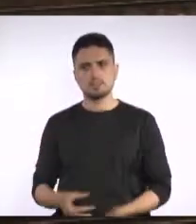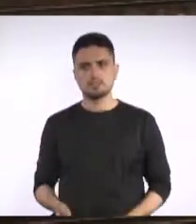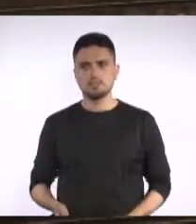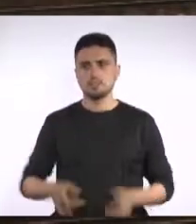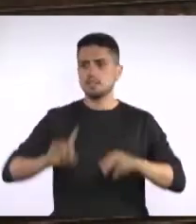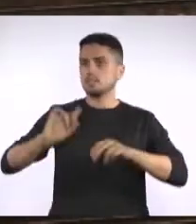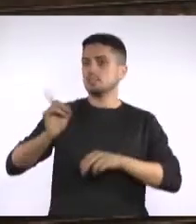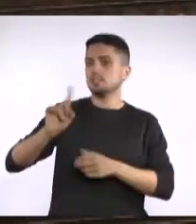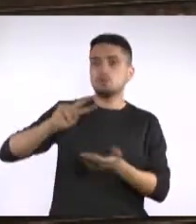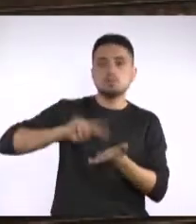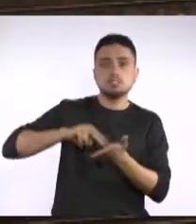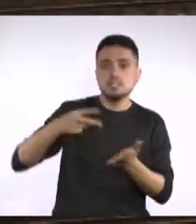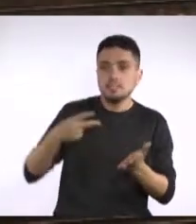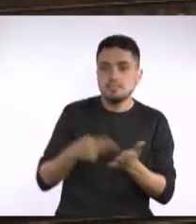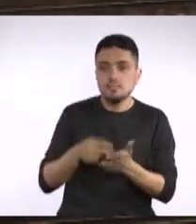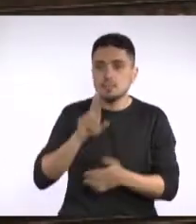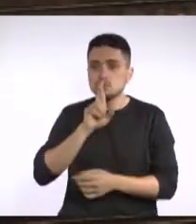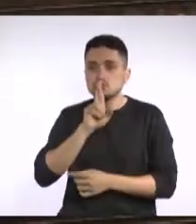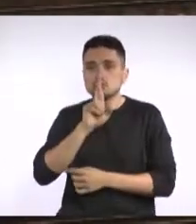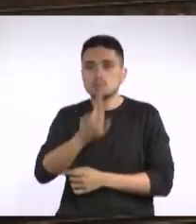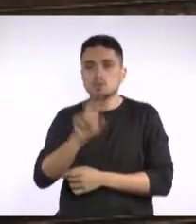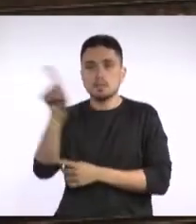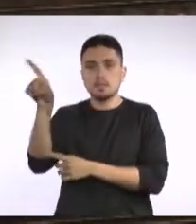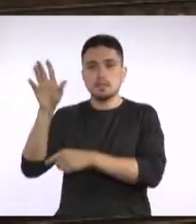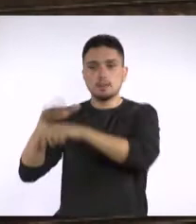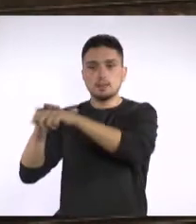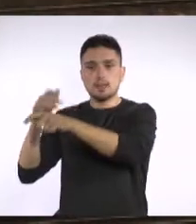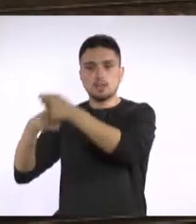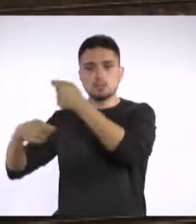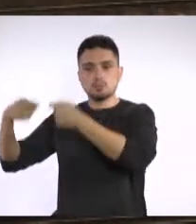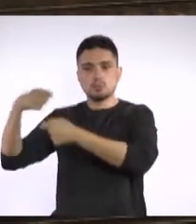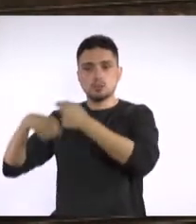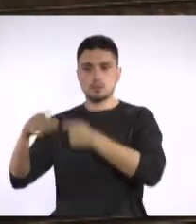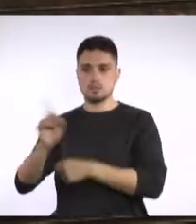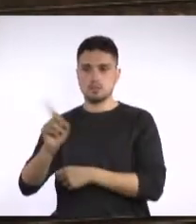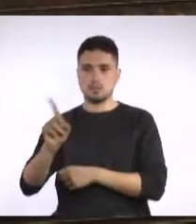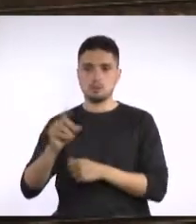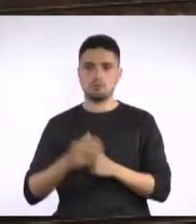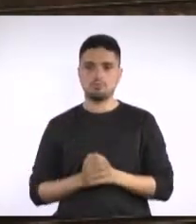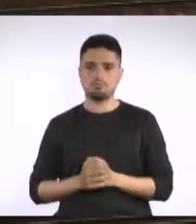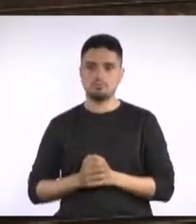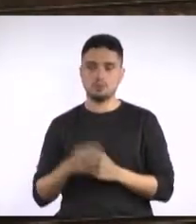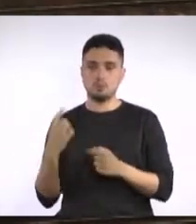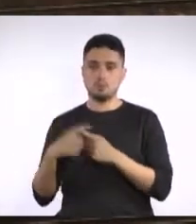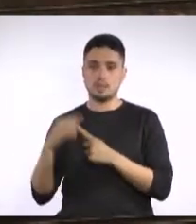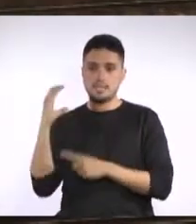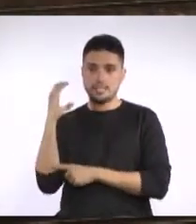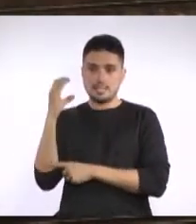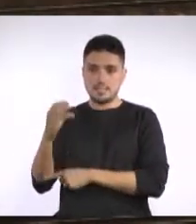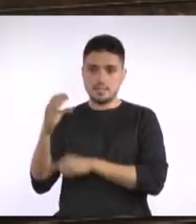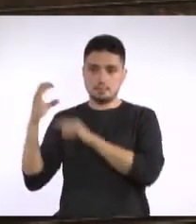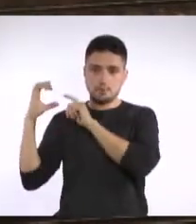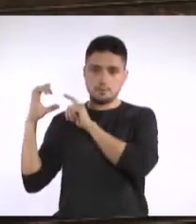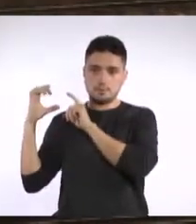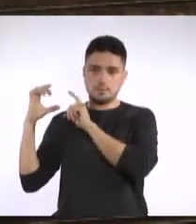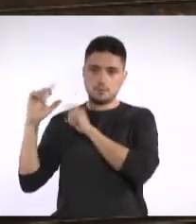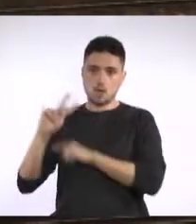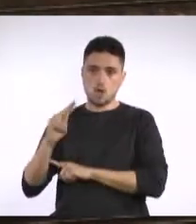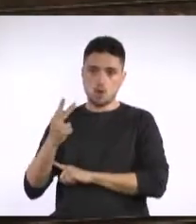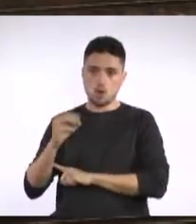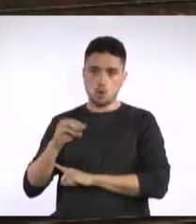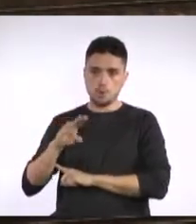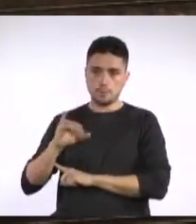significa resultado da sua administração. Pelo contrário, a redução do número de homicídios dolosos e